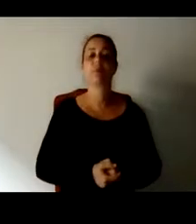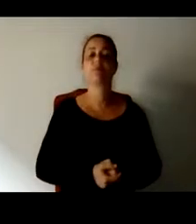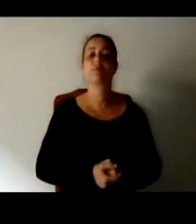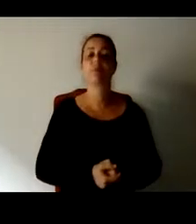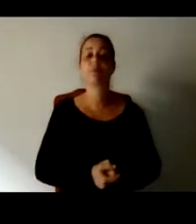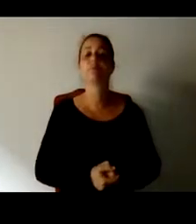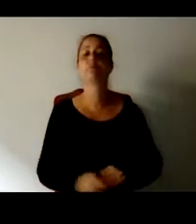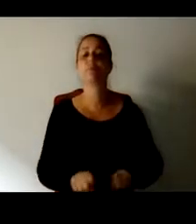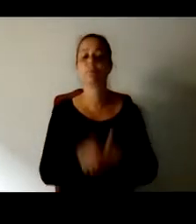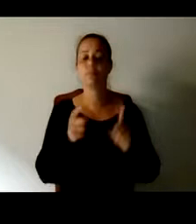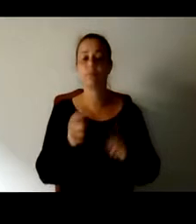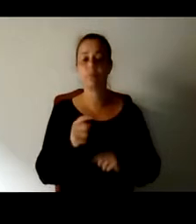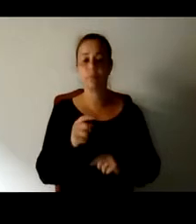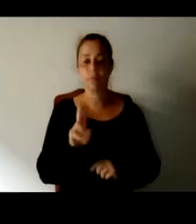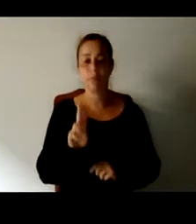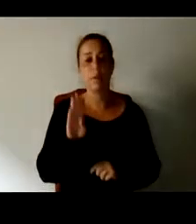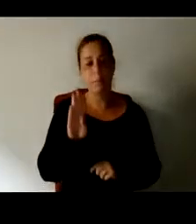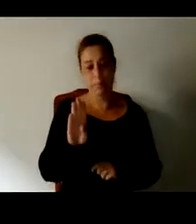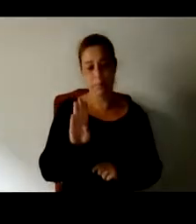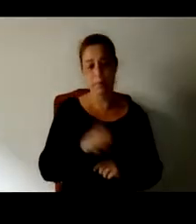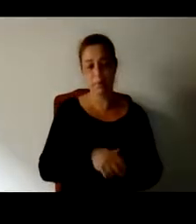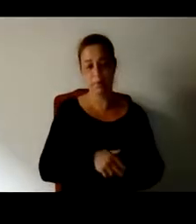Aqui é o módulo B, dando continuação.